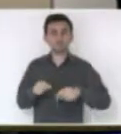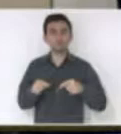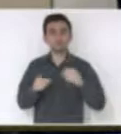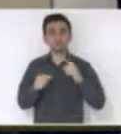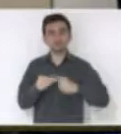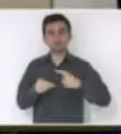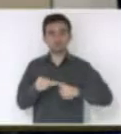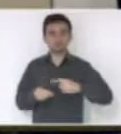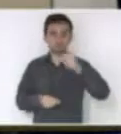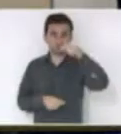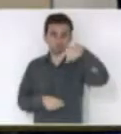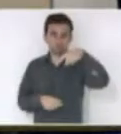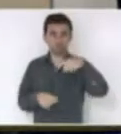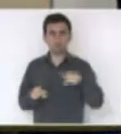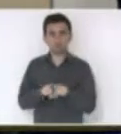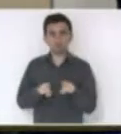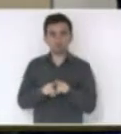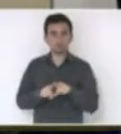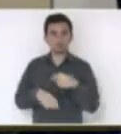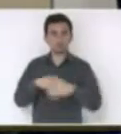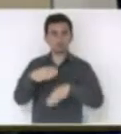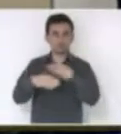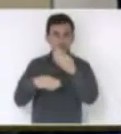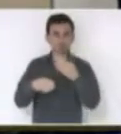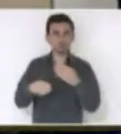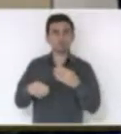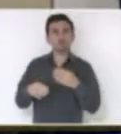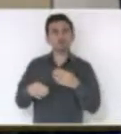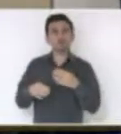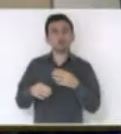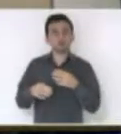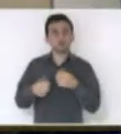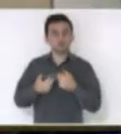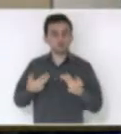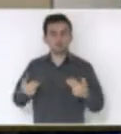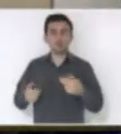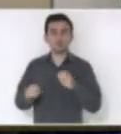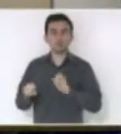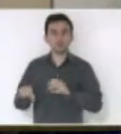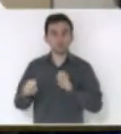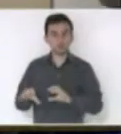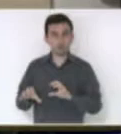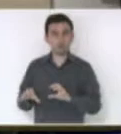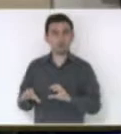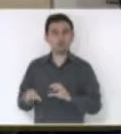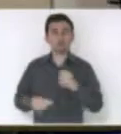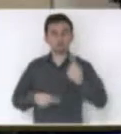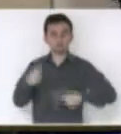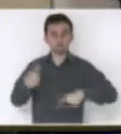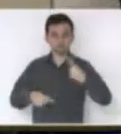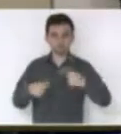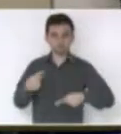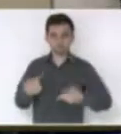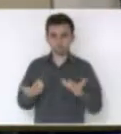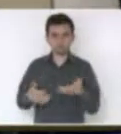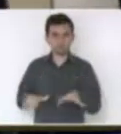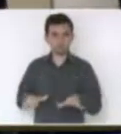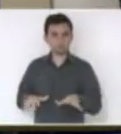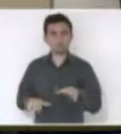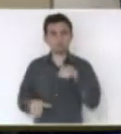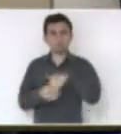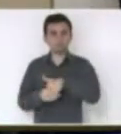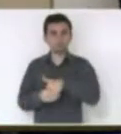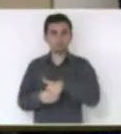Desenvolvimento de atividades educacionais por parte do município. Em discussão, não haveria o que discutir em